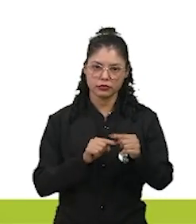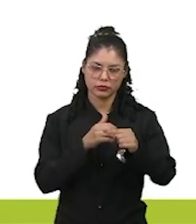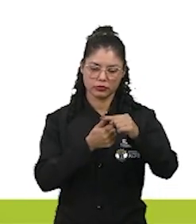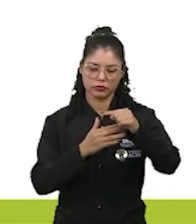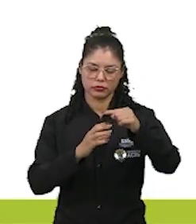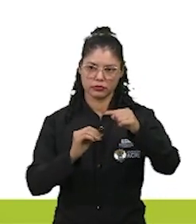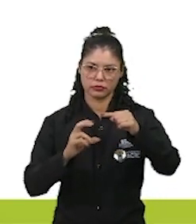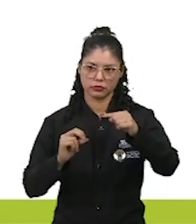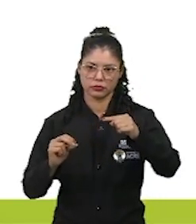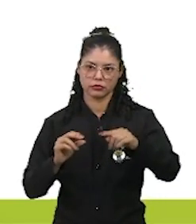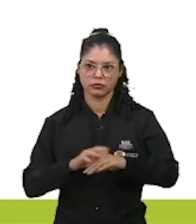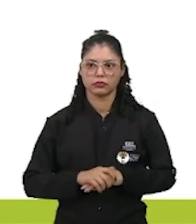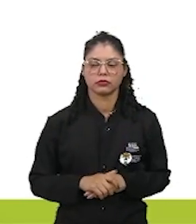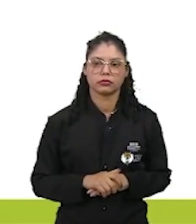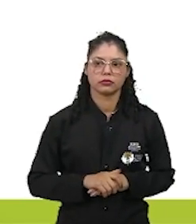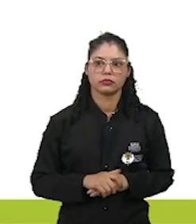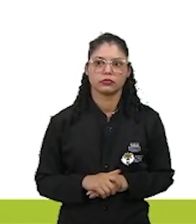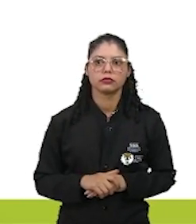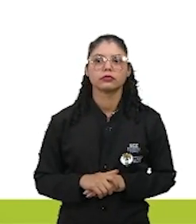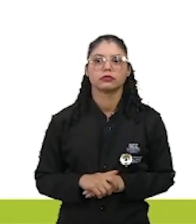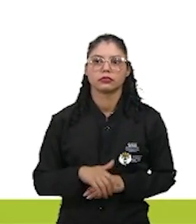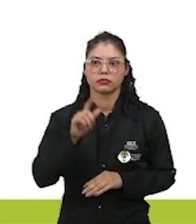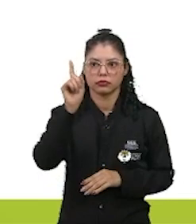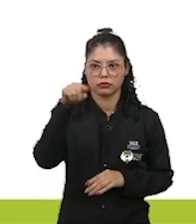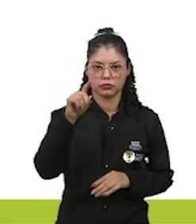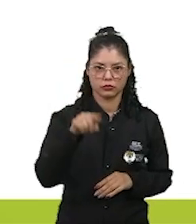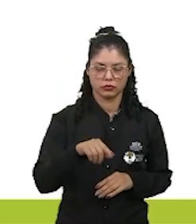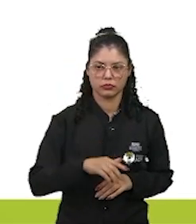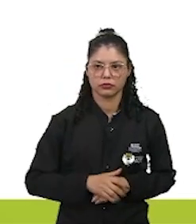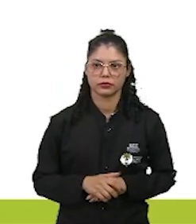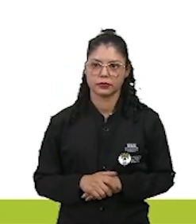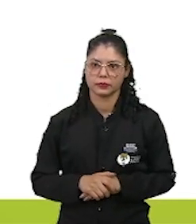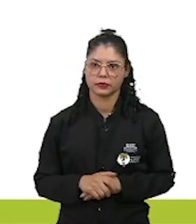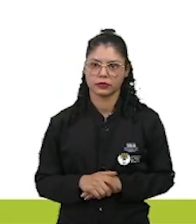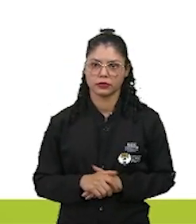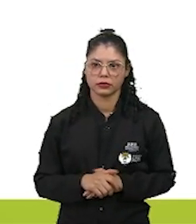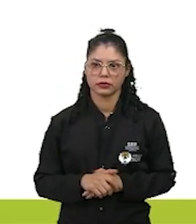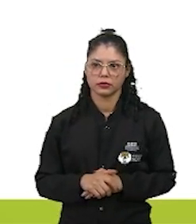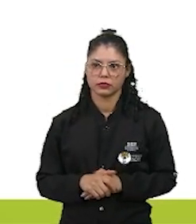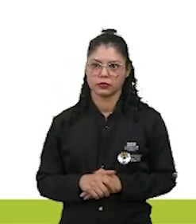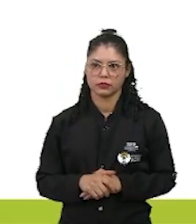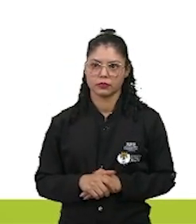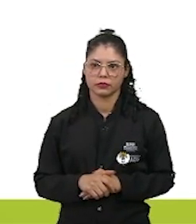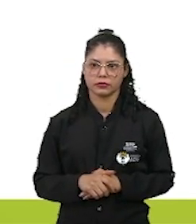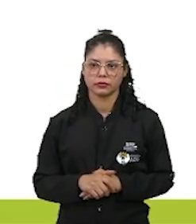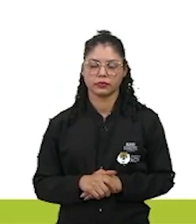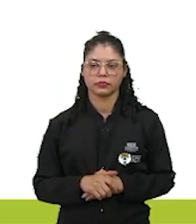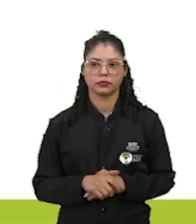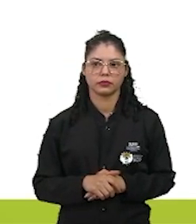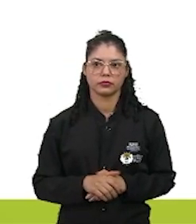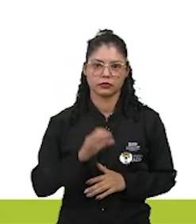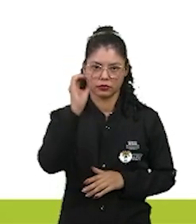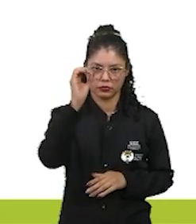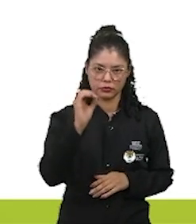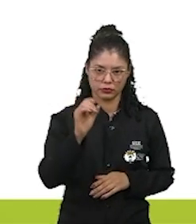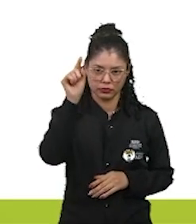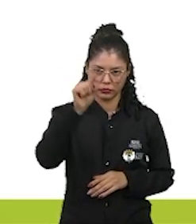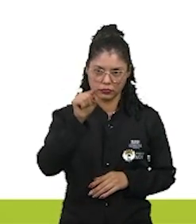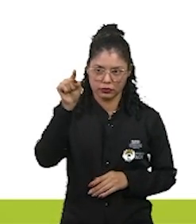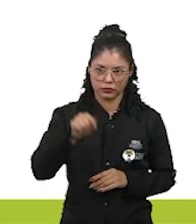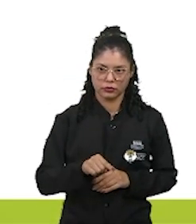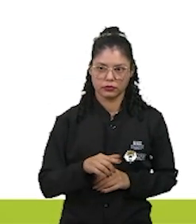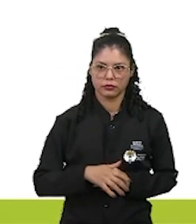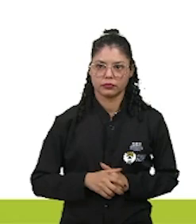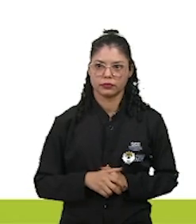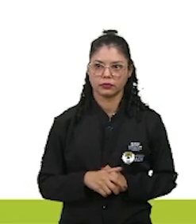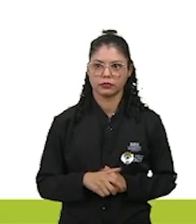inicial, que é 50, tá bom? E o ΔX, professor? A gente tem inicial,